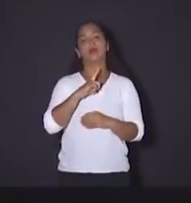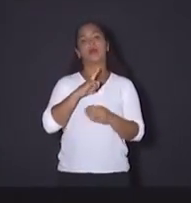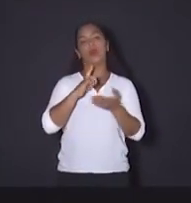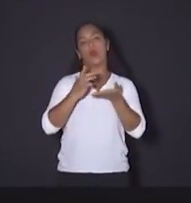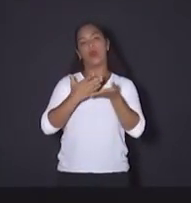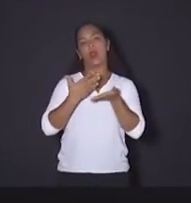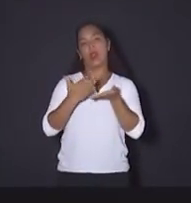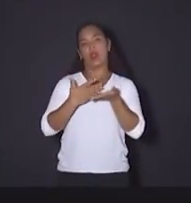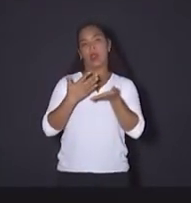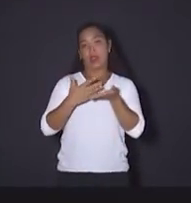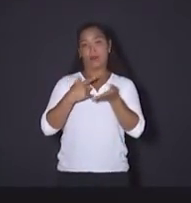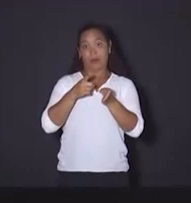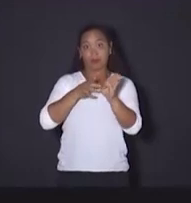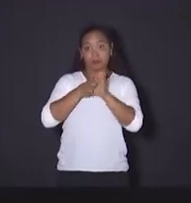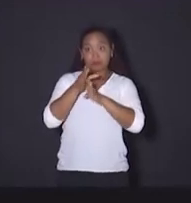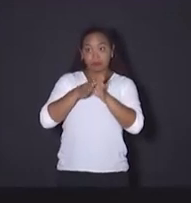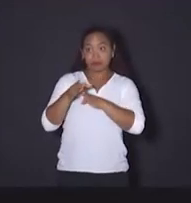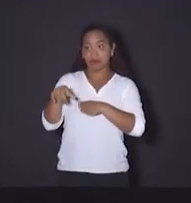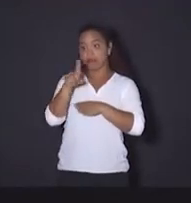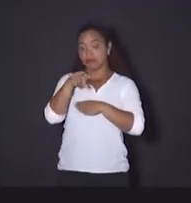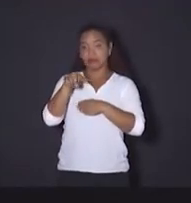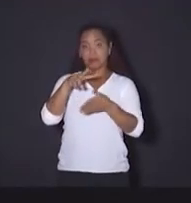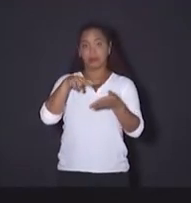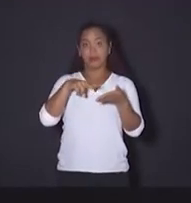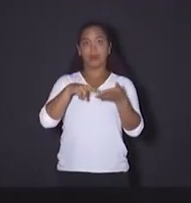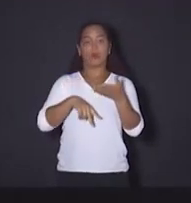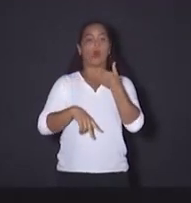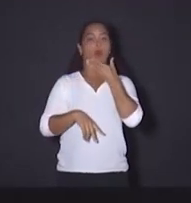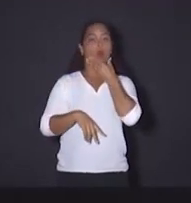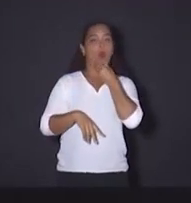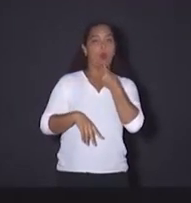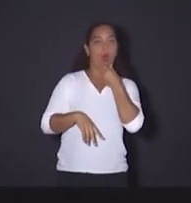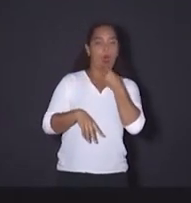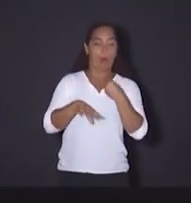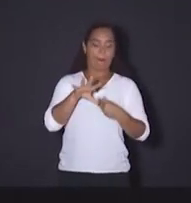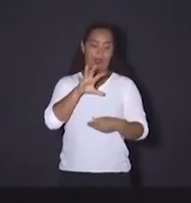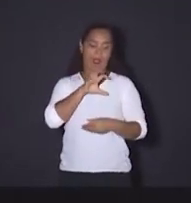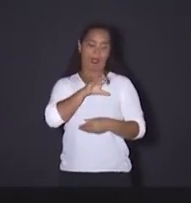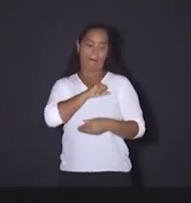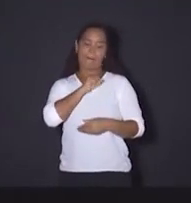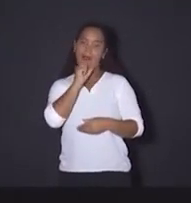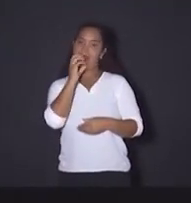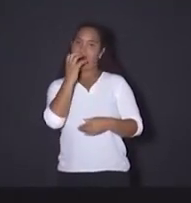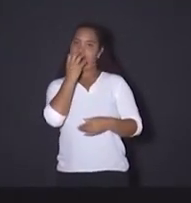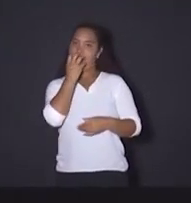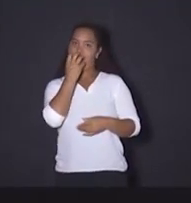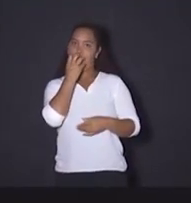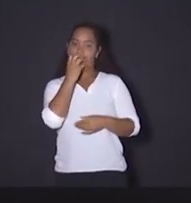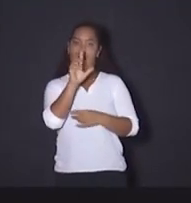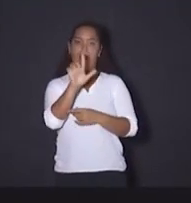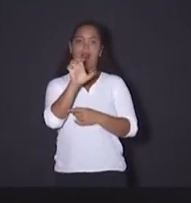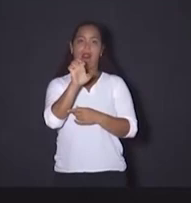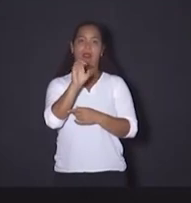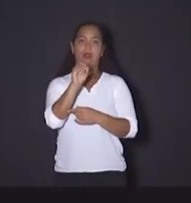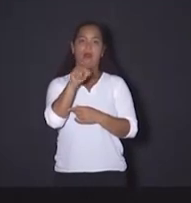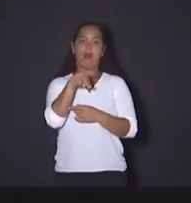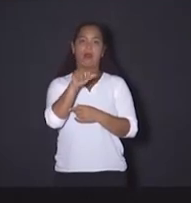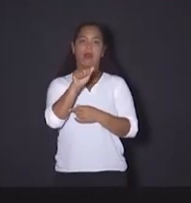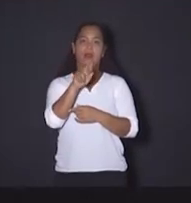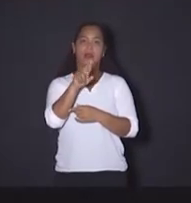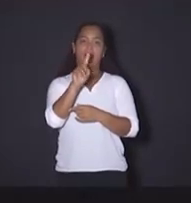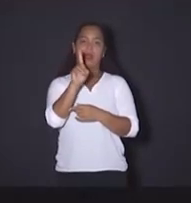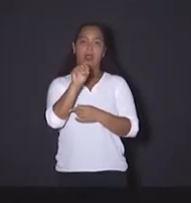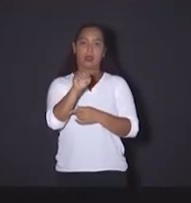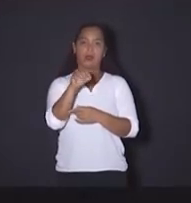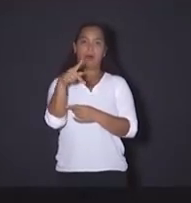que recomendo, O Homem que Amava os Cachorros, de Leonardo Padura, que na